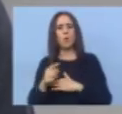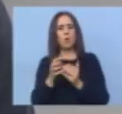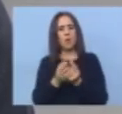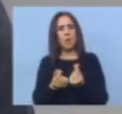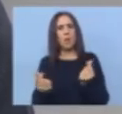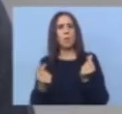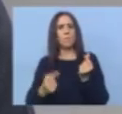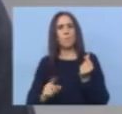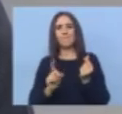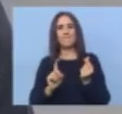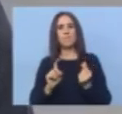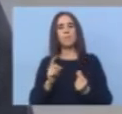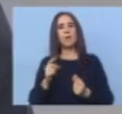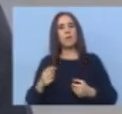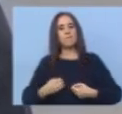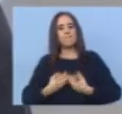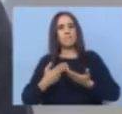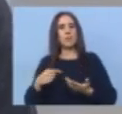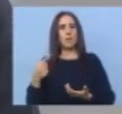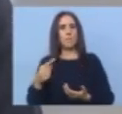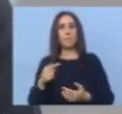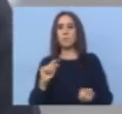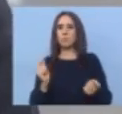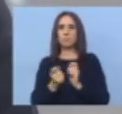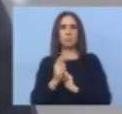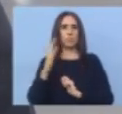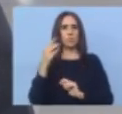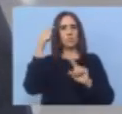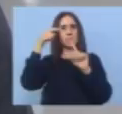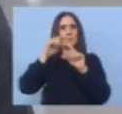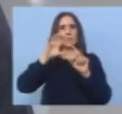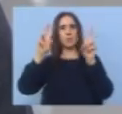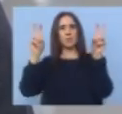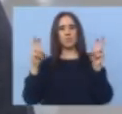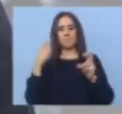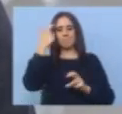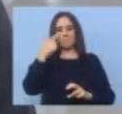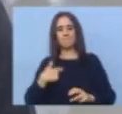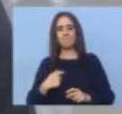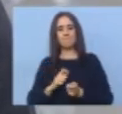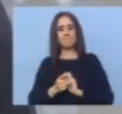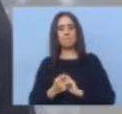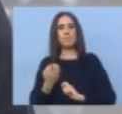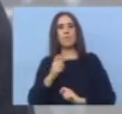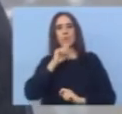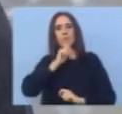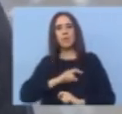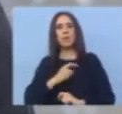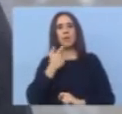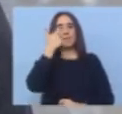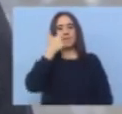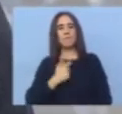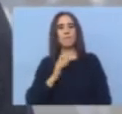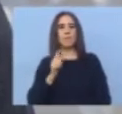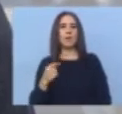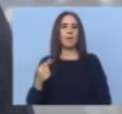uma atitude do dia-a-dia. Isso foi a maior transformação que a Missão País operou em mim, de poder realmente viver a minha fé no